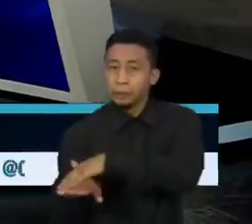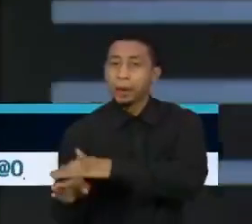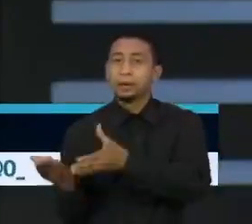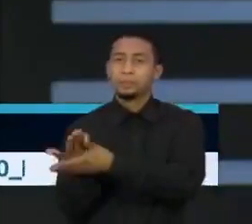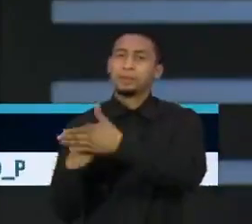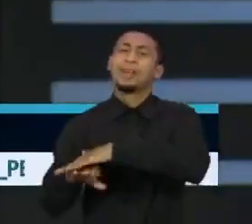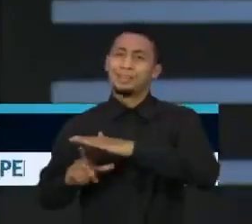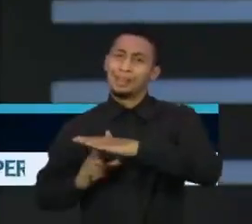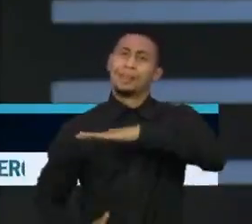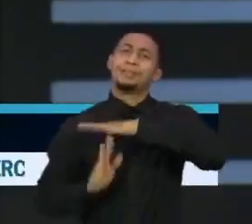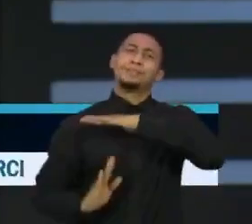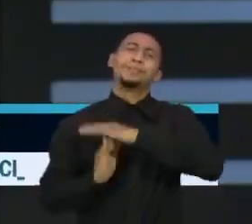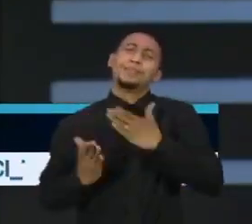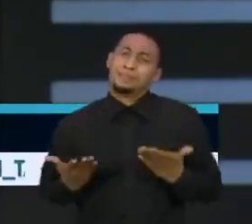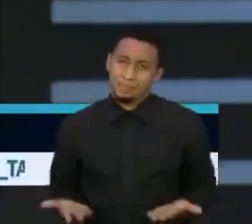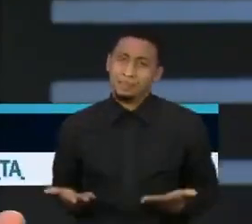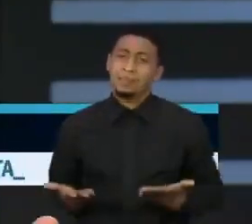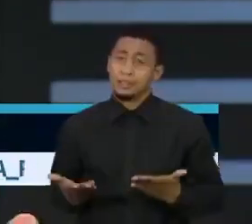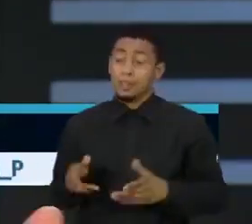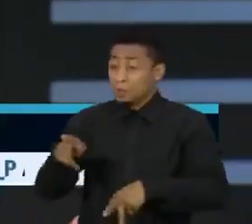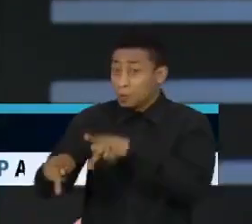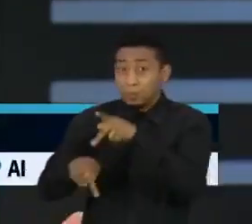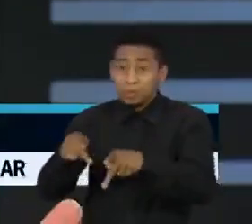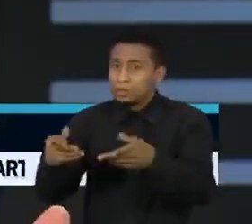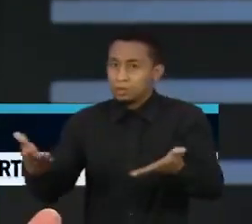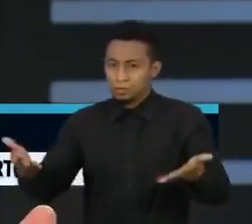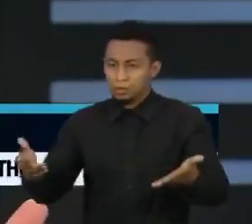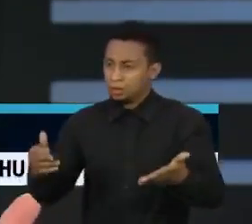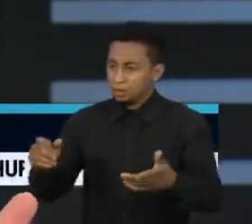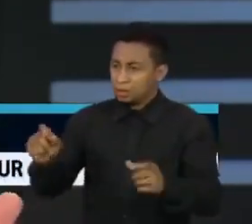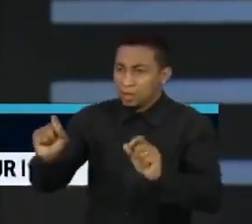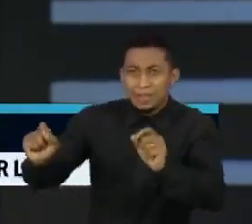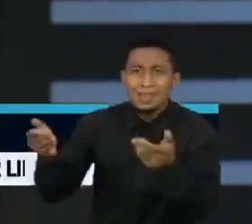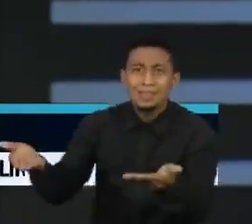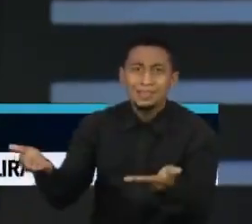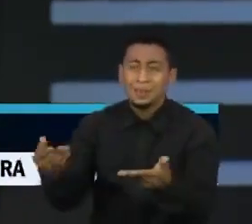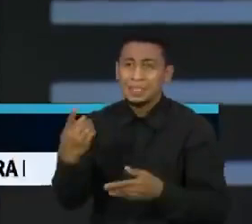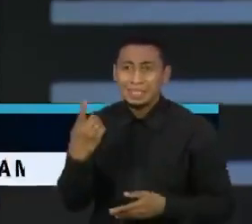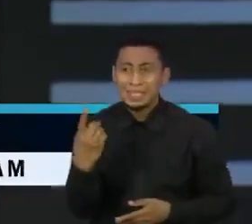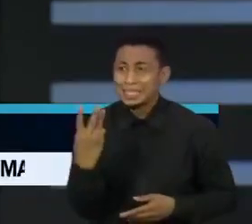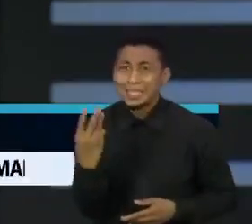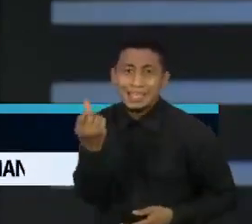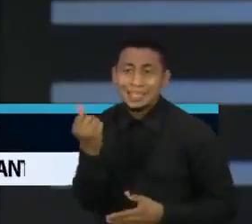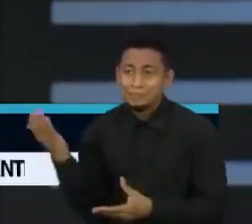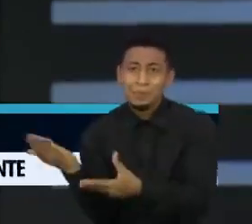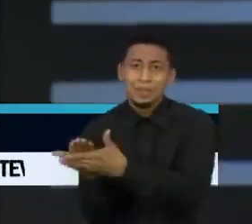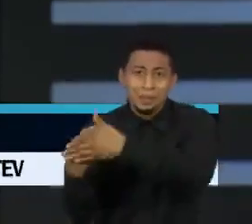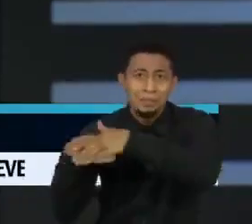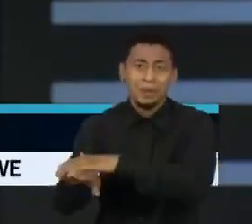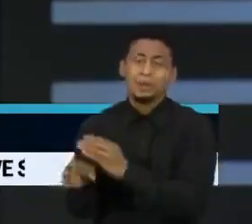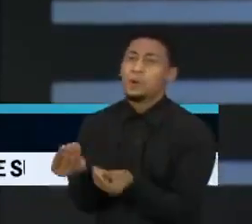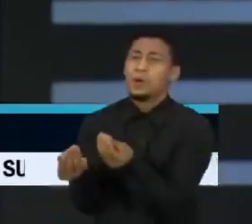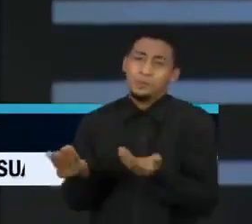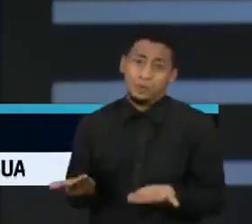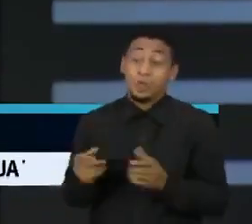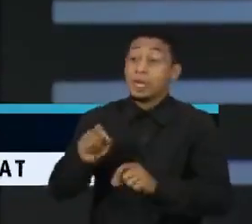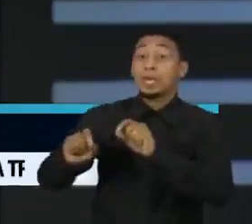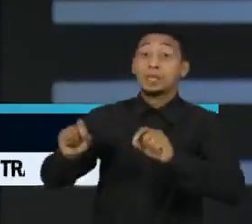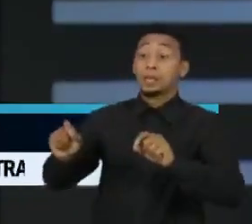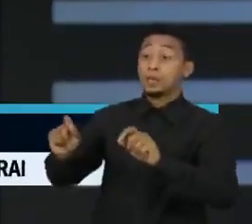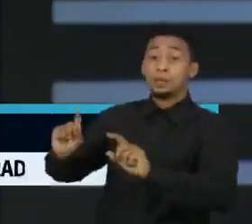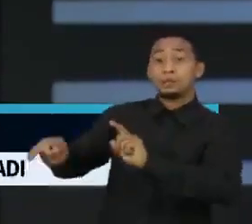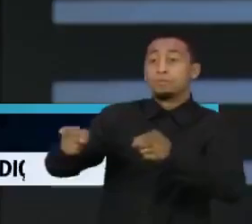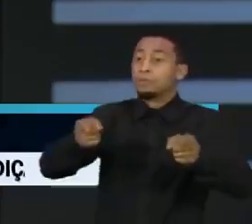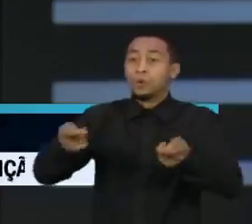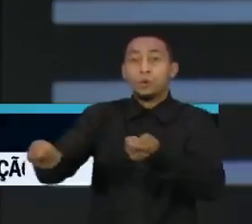que é o limite da sociedade cair a ficha chega O que é isso e quem governa o Brasil hoje não tem vou ver hoje o